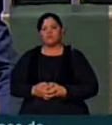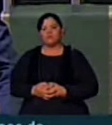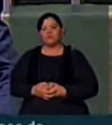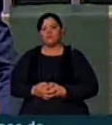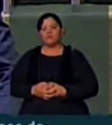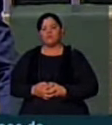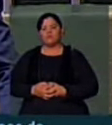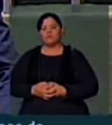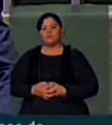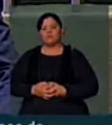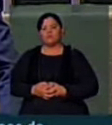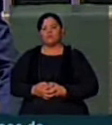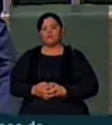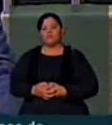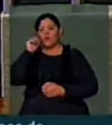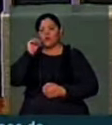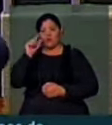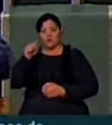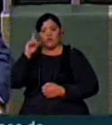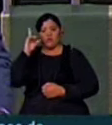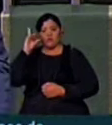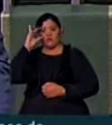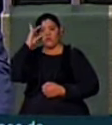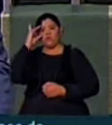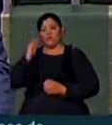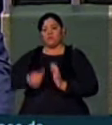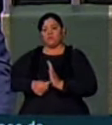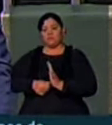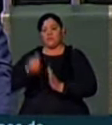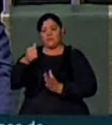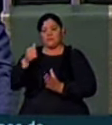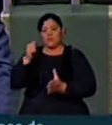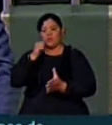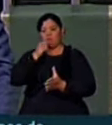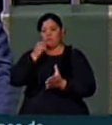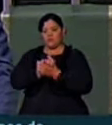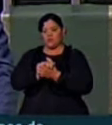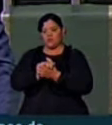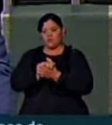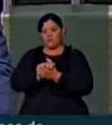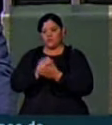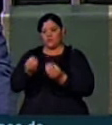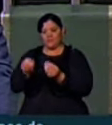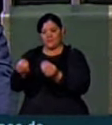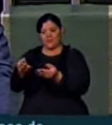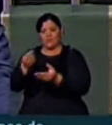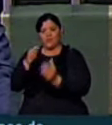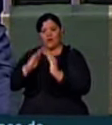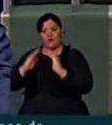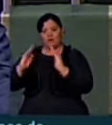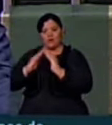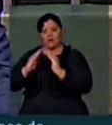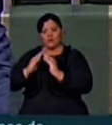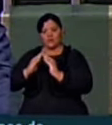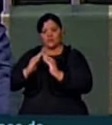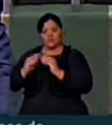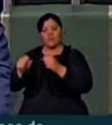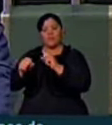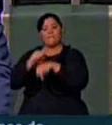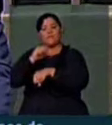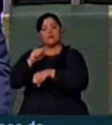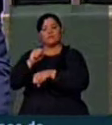Mulher cujo primeiro marido cedeu a instalação de sua casa para que fosse executado um capitão do exército